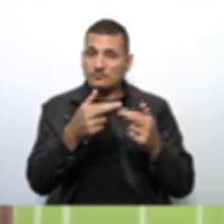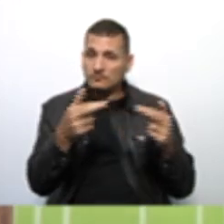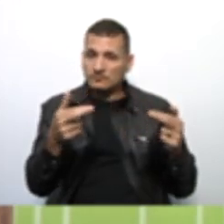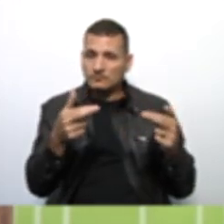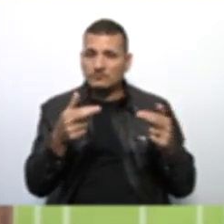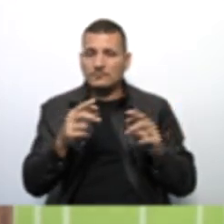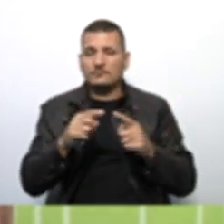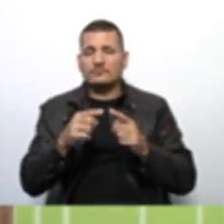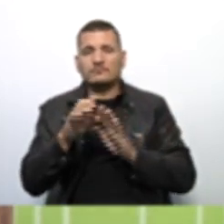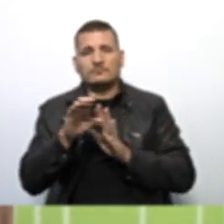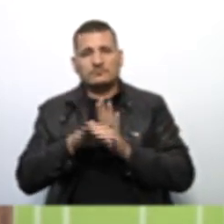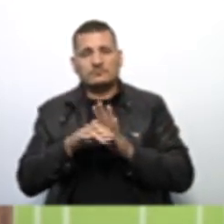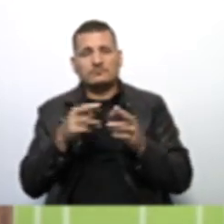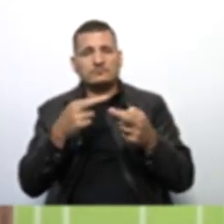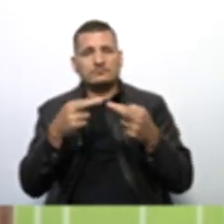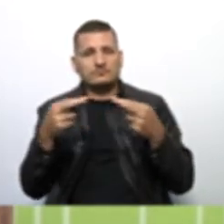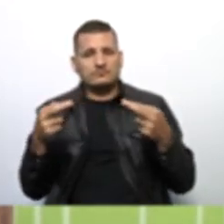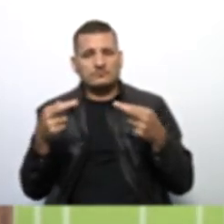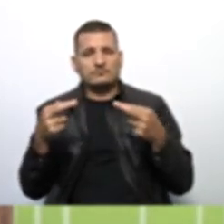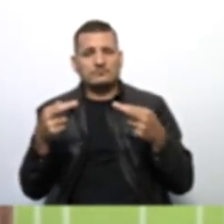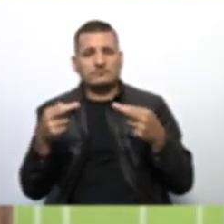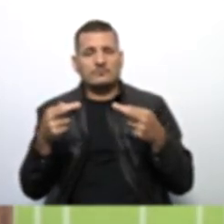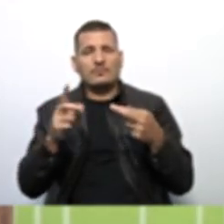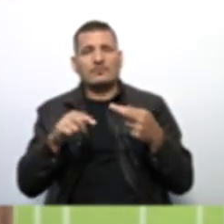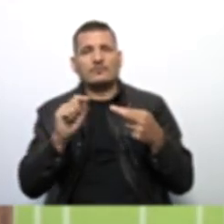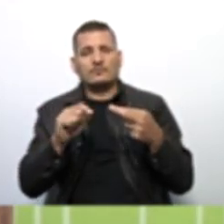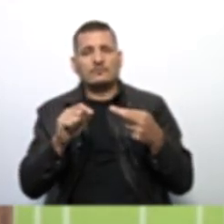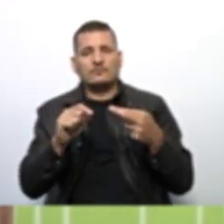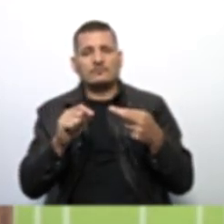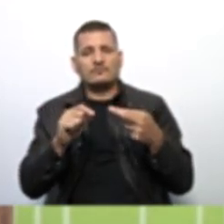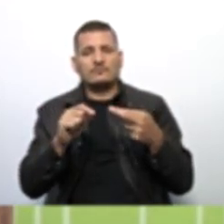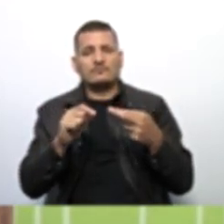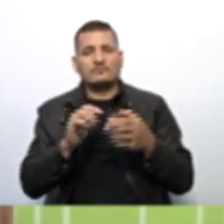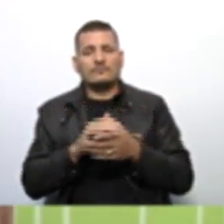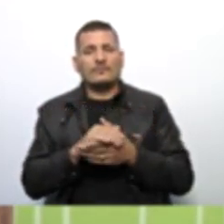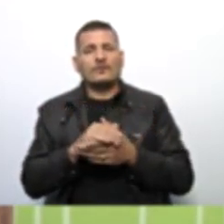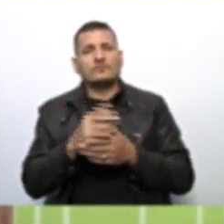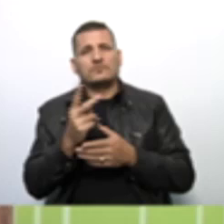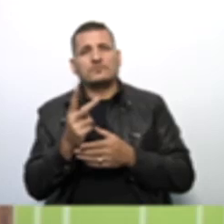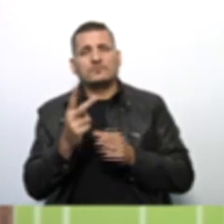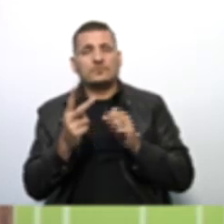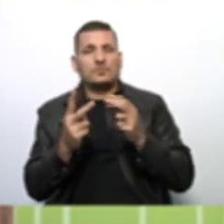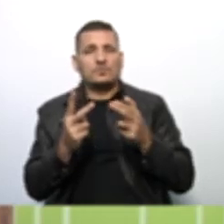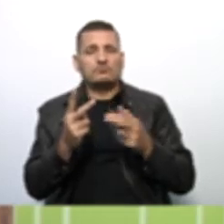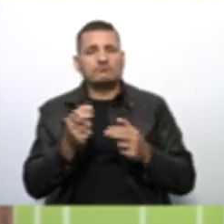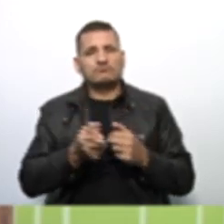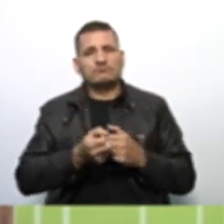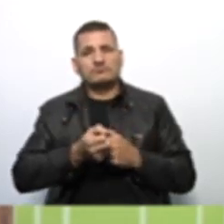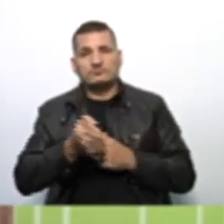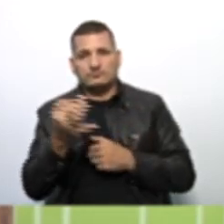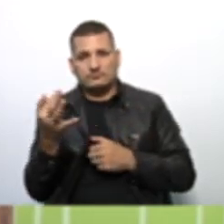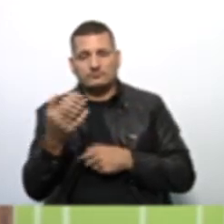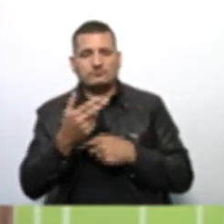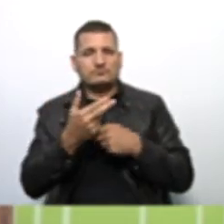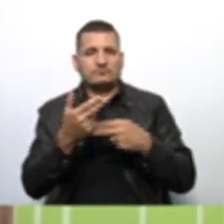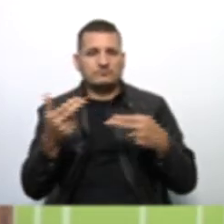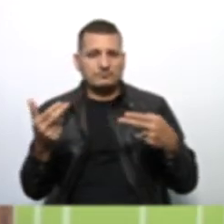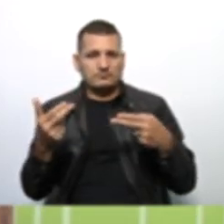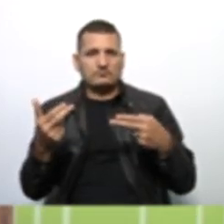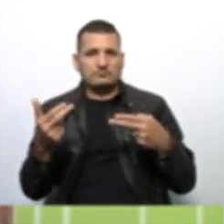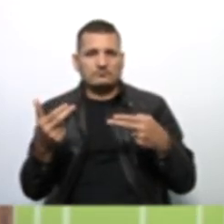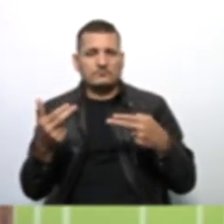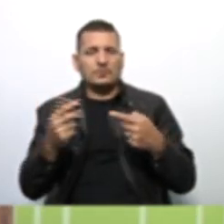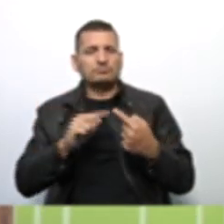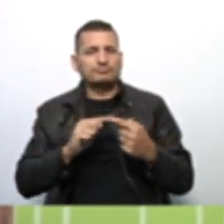conceito de rede em si, né, é o quê? São dois ou mais dispositivos trocando informação. Por que